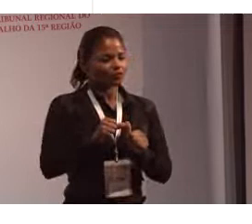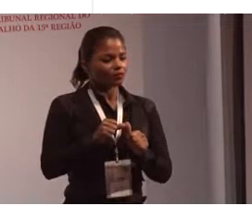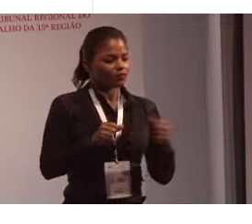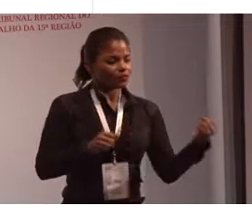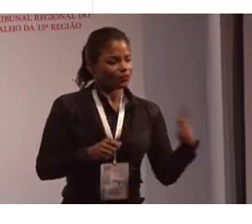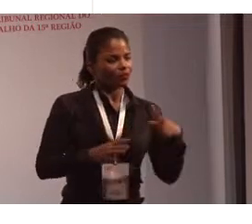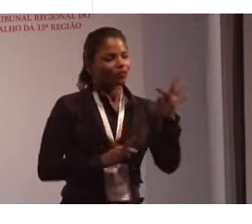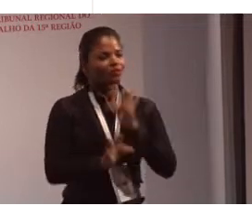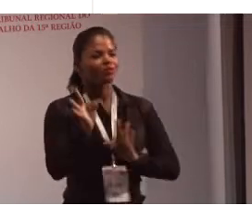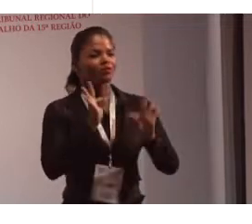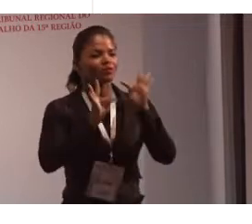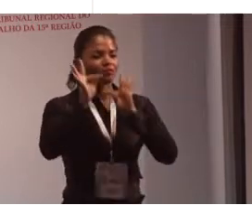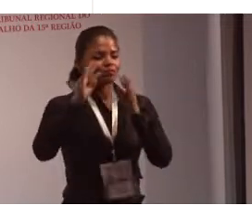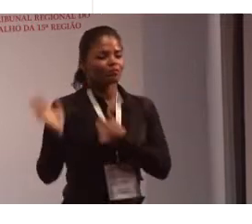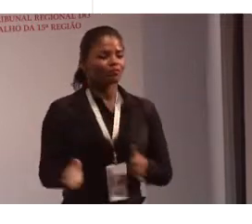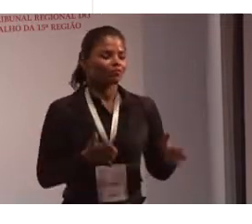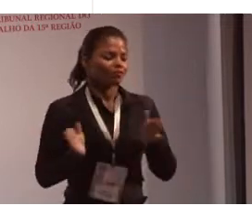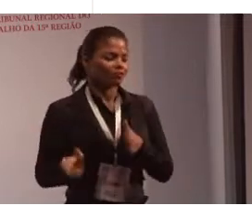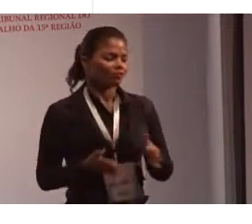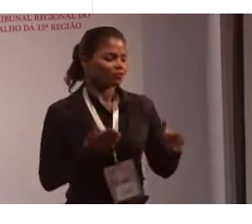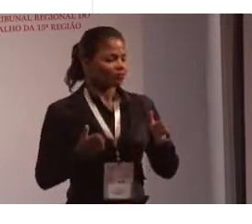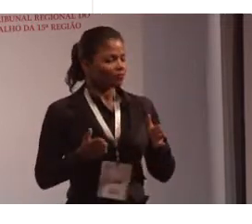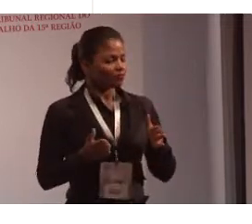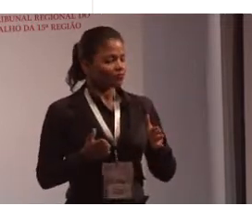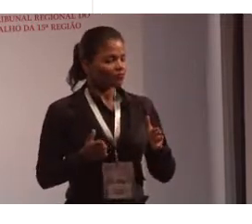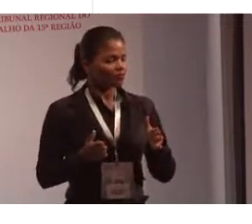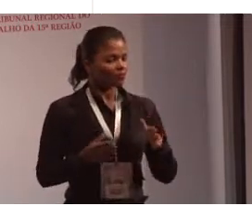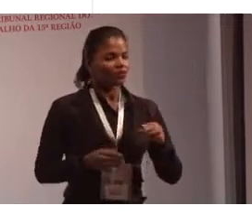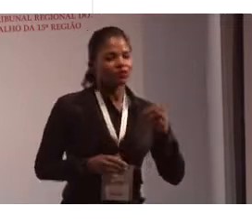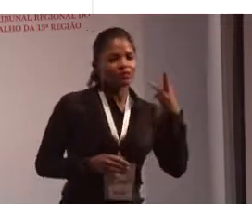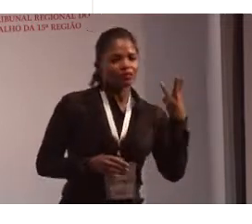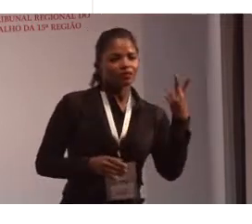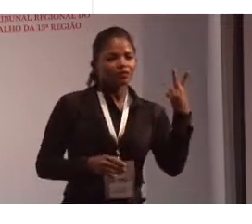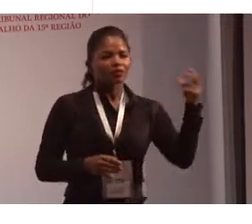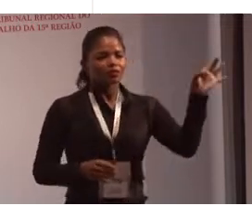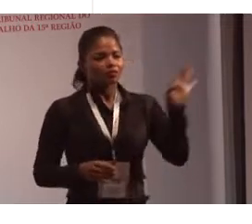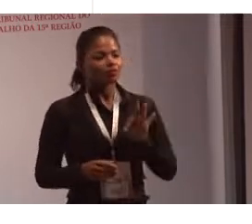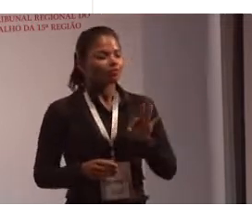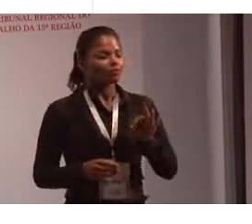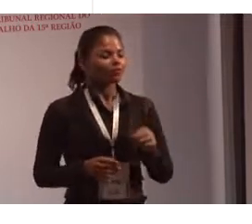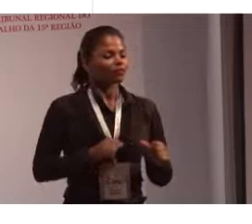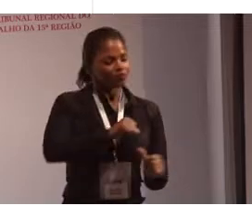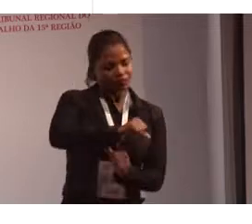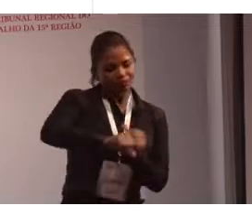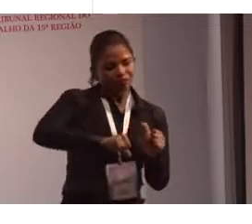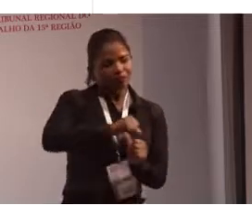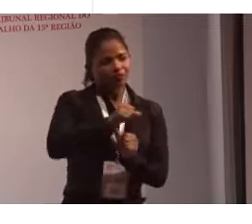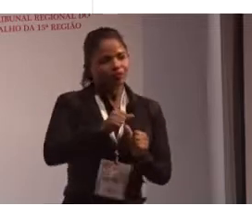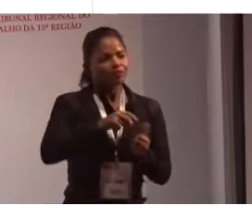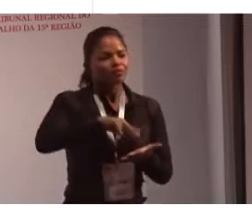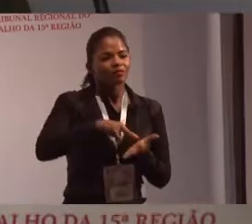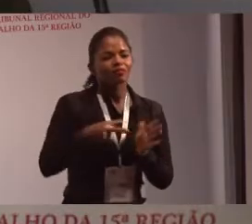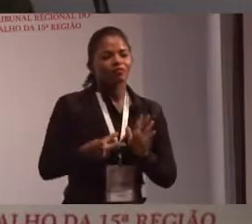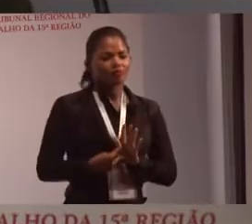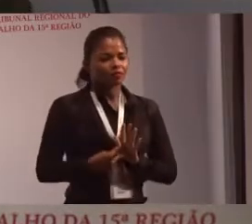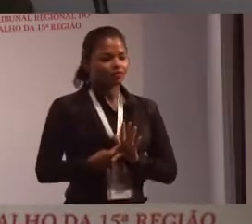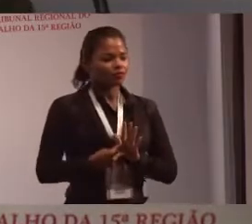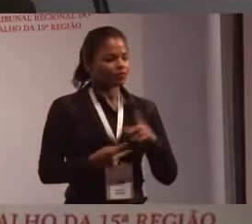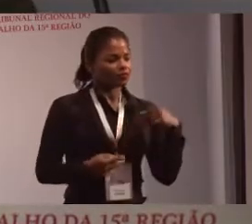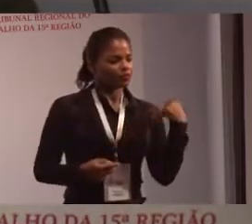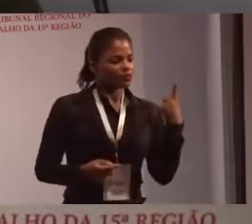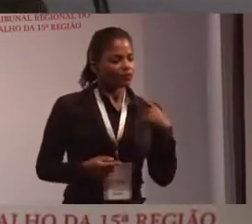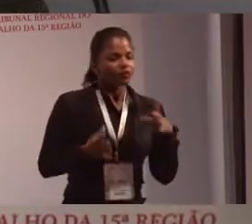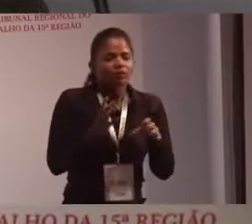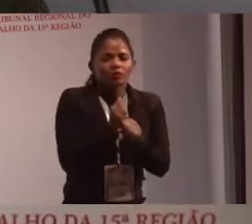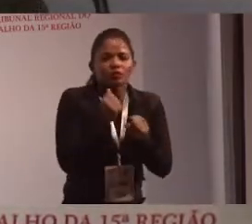novas tecnologias de produção. Tá? E pelo menos 32% vão ser modificadas de maneira significativa. Se a gente fizer